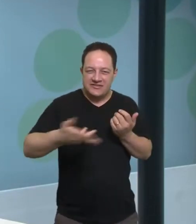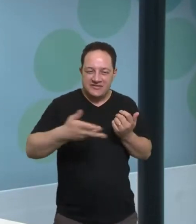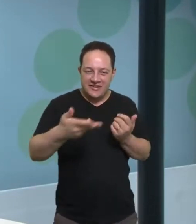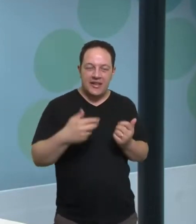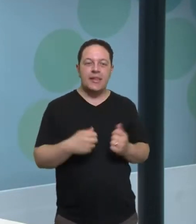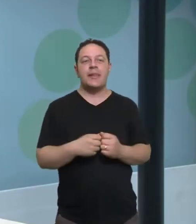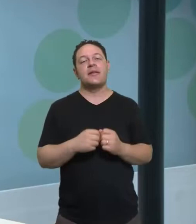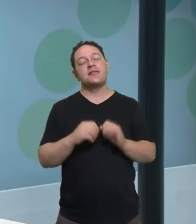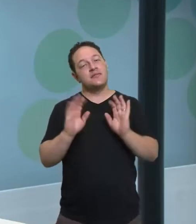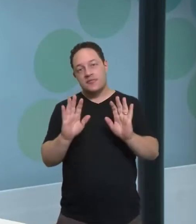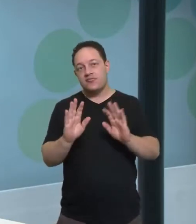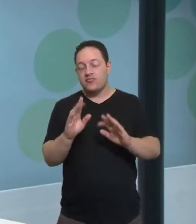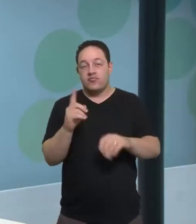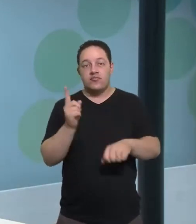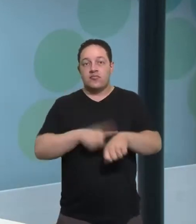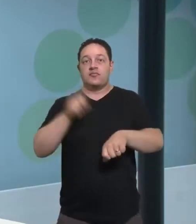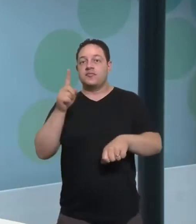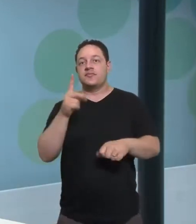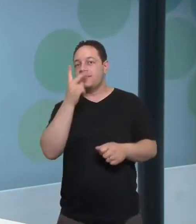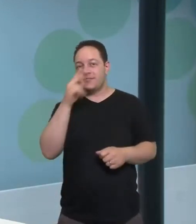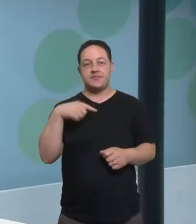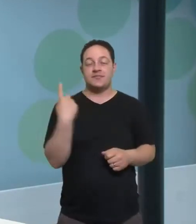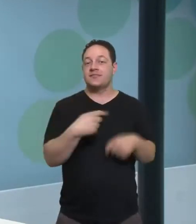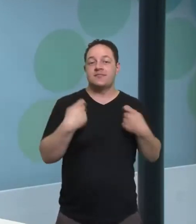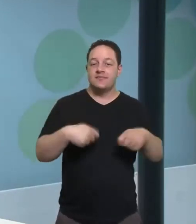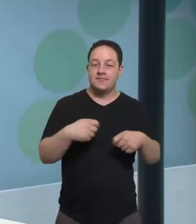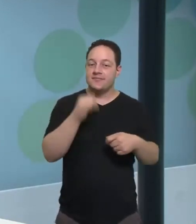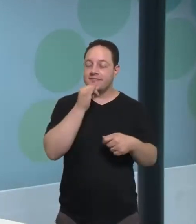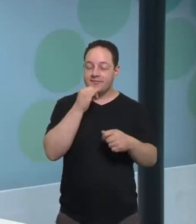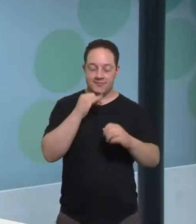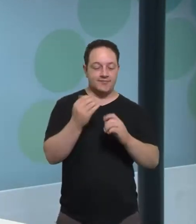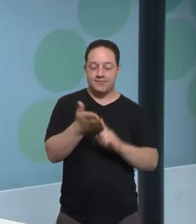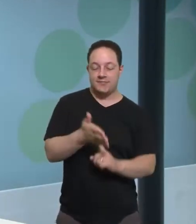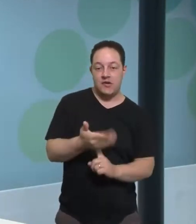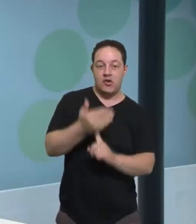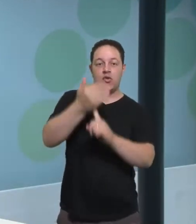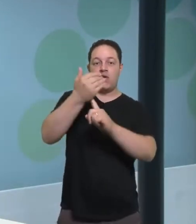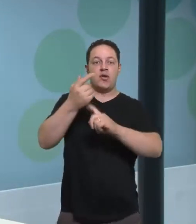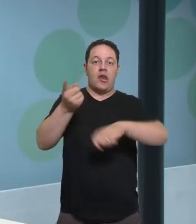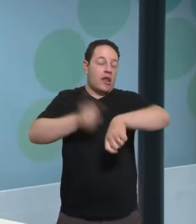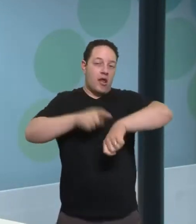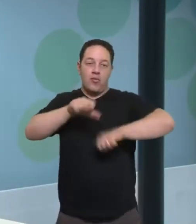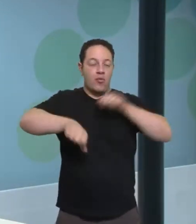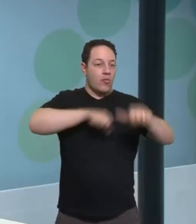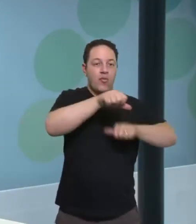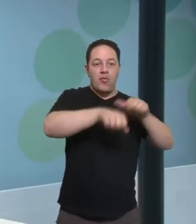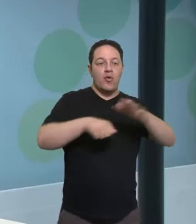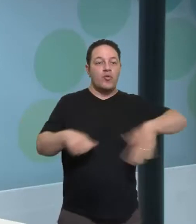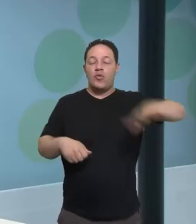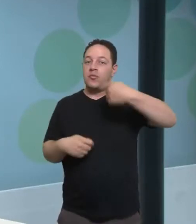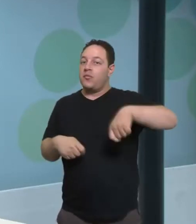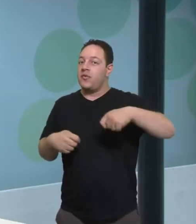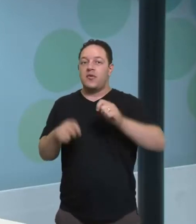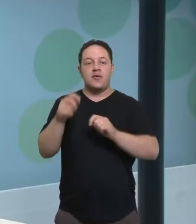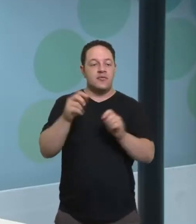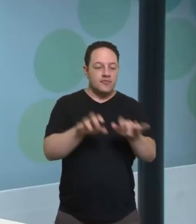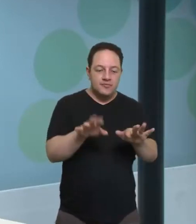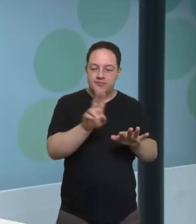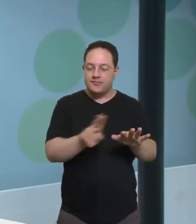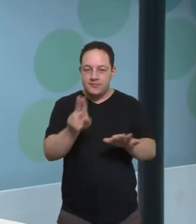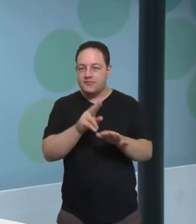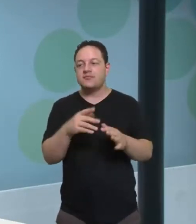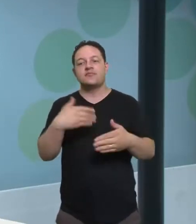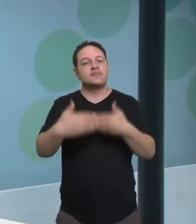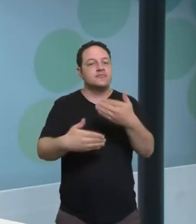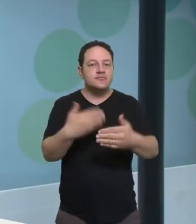então assim do nada tivemos que fazer um uso maciço da tecnologia e tudo passou a ser via algum tipo